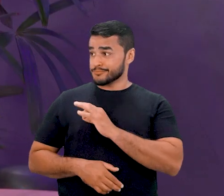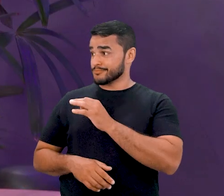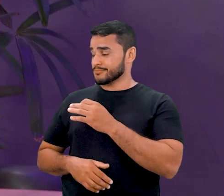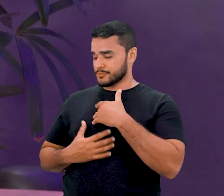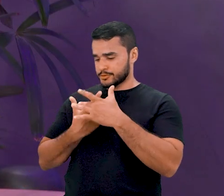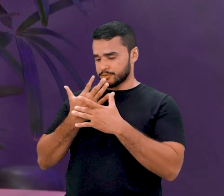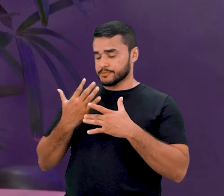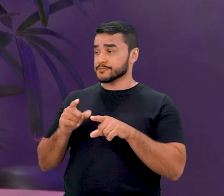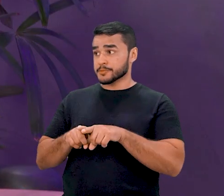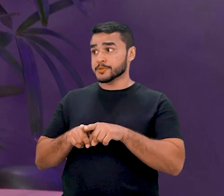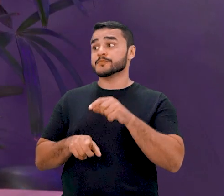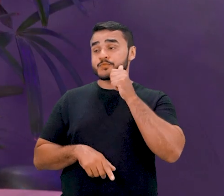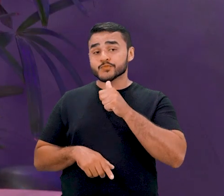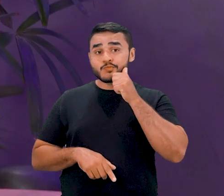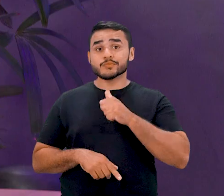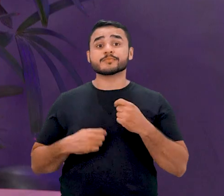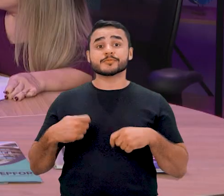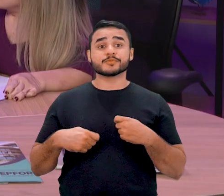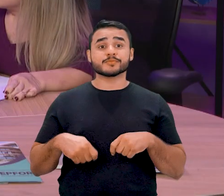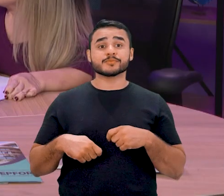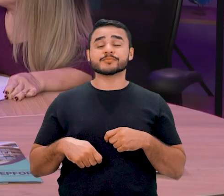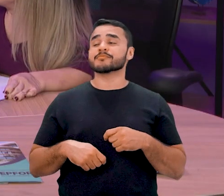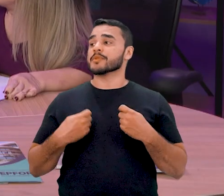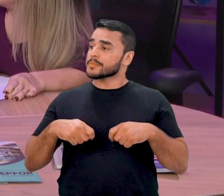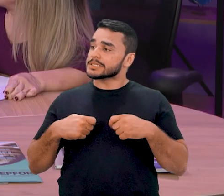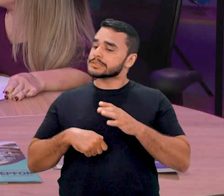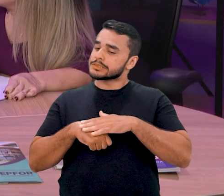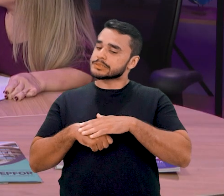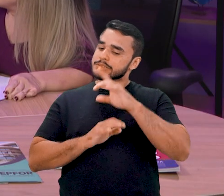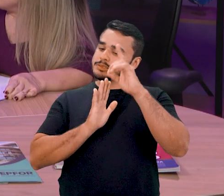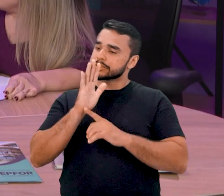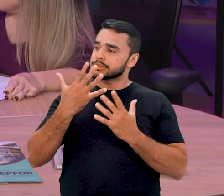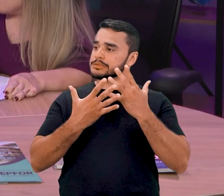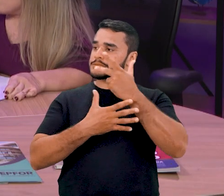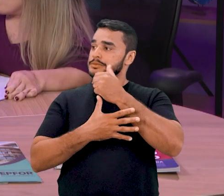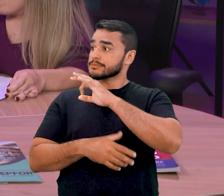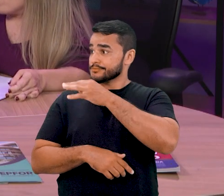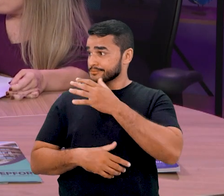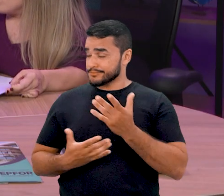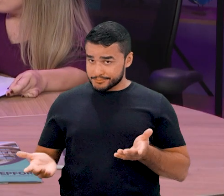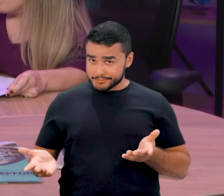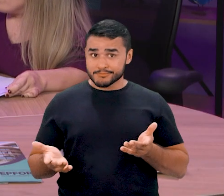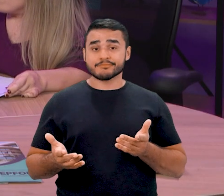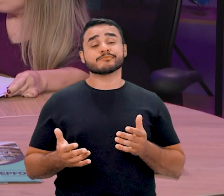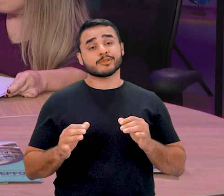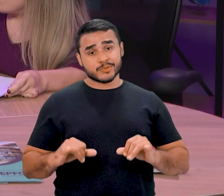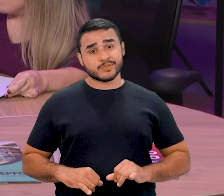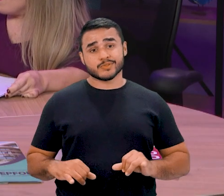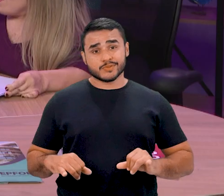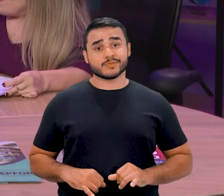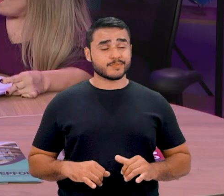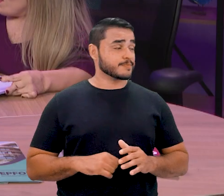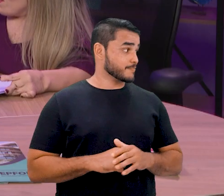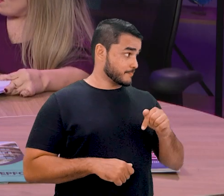a gente é mulher. Então, a gente tem dois a mais aí, né? 2 plus. Isso. Que é o preconceito que a gente sofre. Então, a gente está